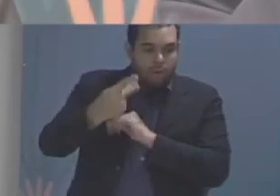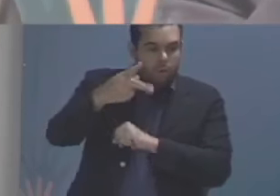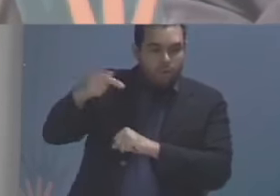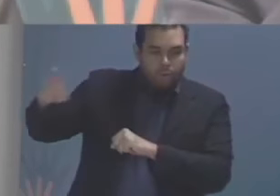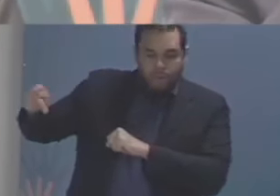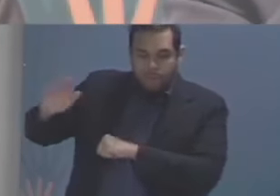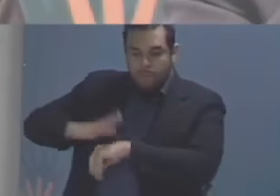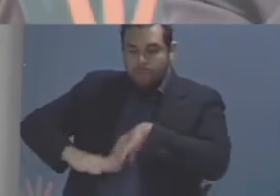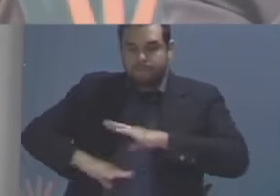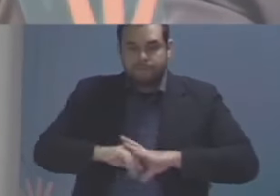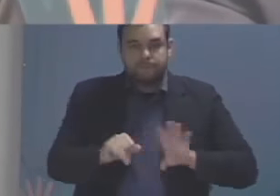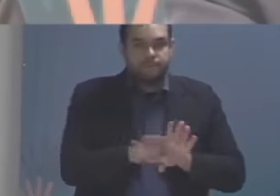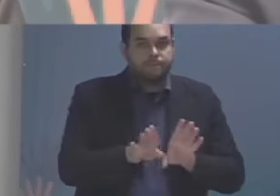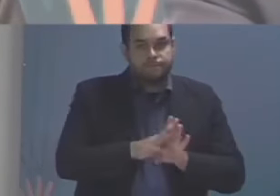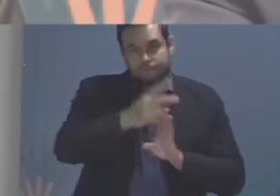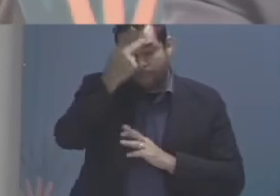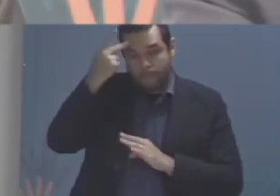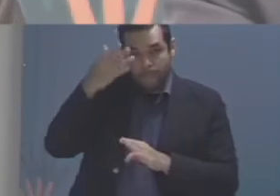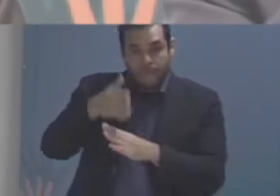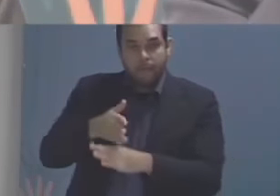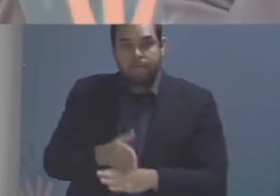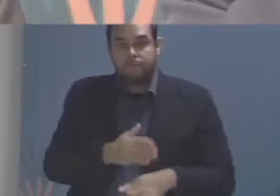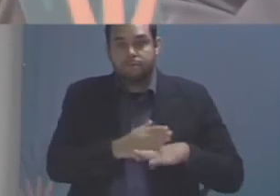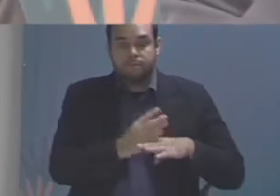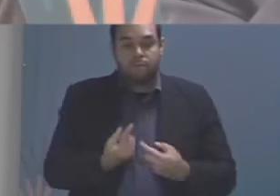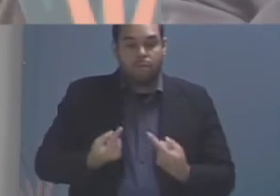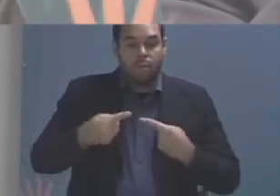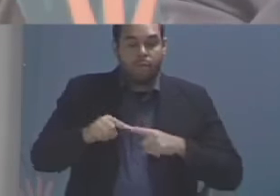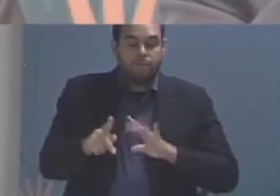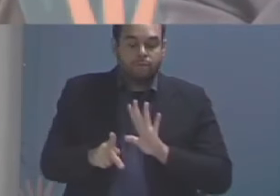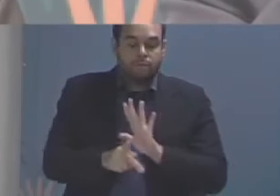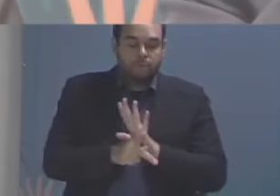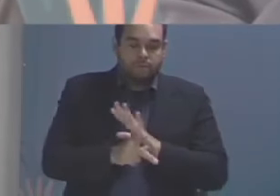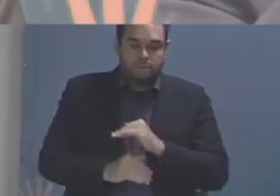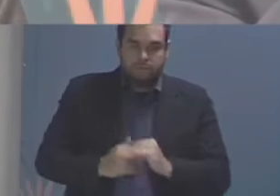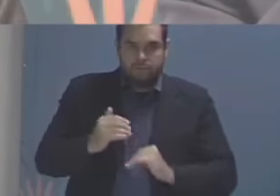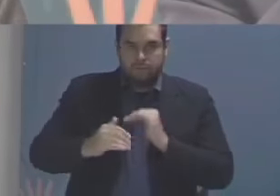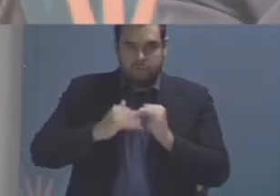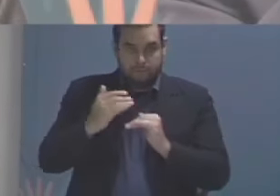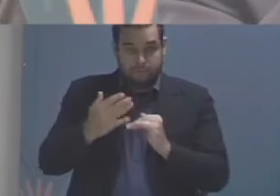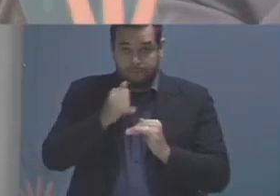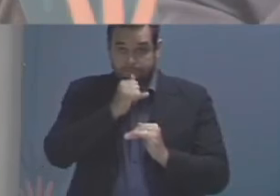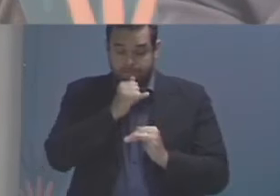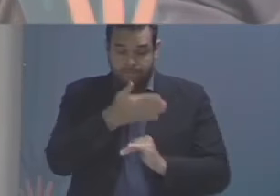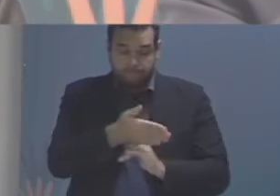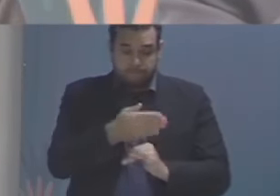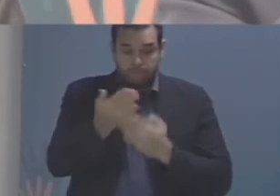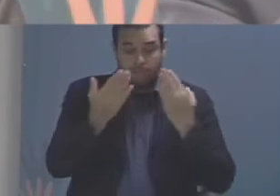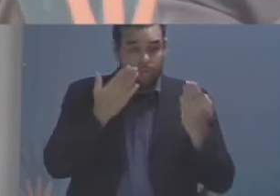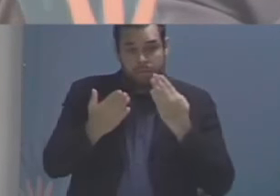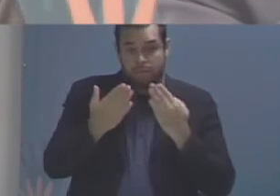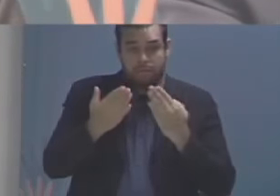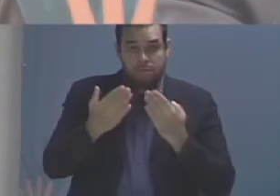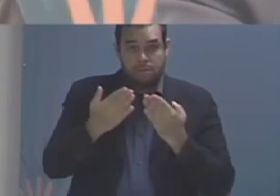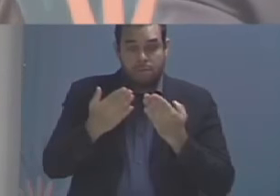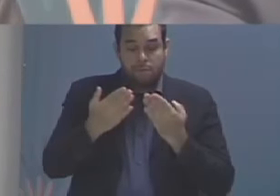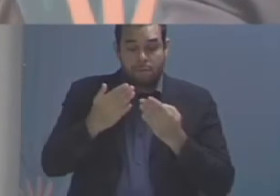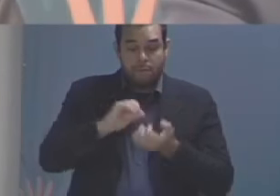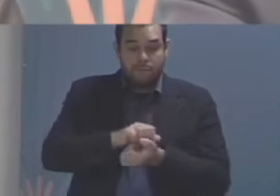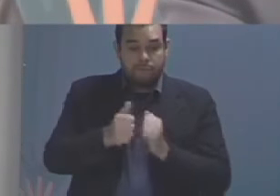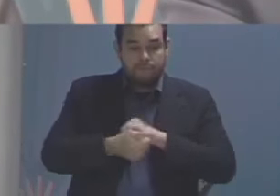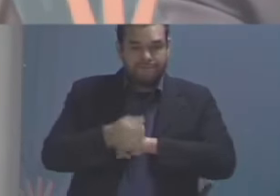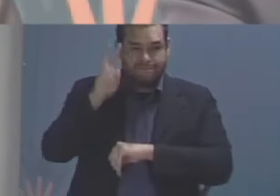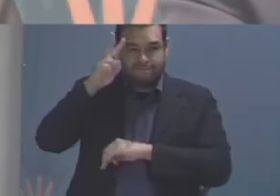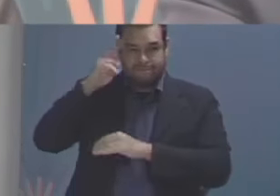profissões ou por outros sujeitos, que é um conflito inerente ao processo. Por exemplo, a psicologia do esporte, historicamente no Brasil,